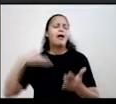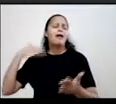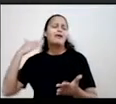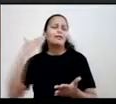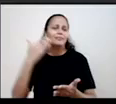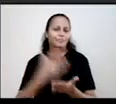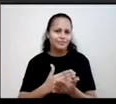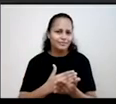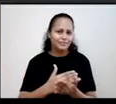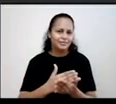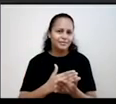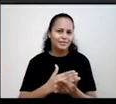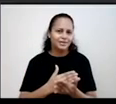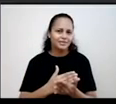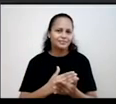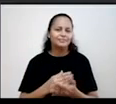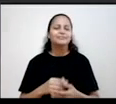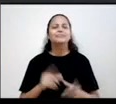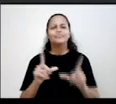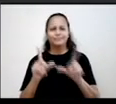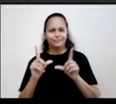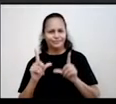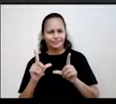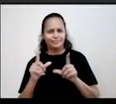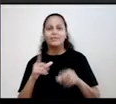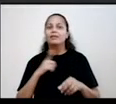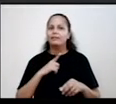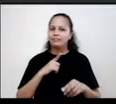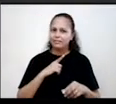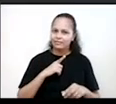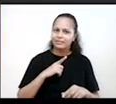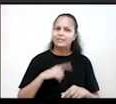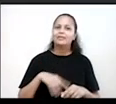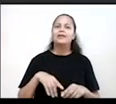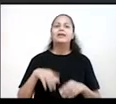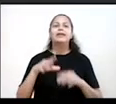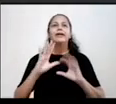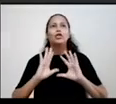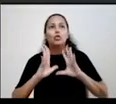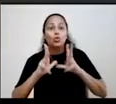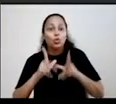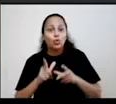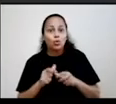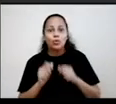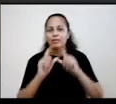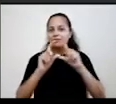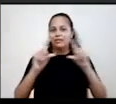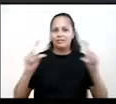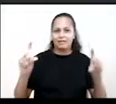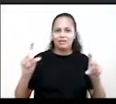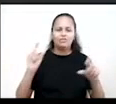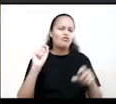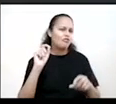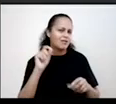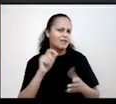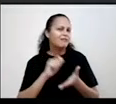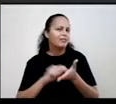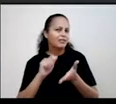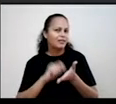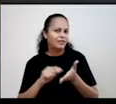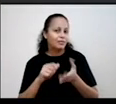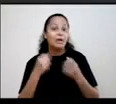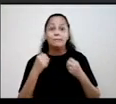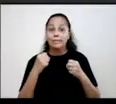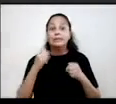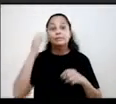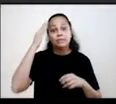deveríamos usar. Certo? A concordância verbal ela tem que existir em todas as frases que nós falamos, o que nós escrevemos. Então a gente